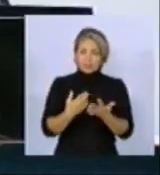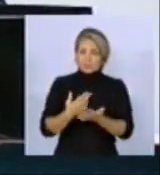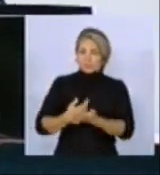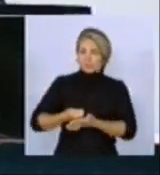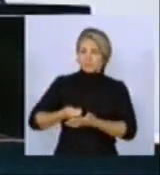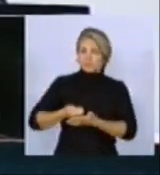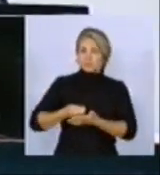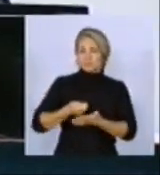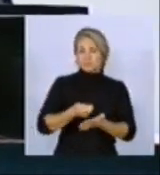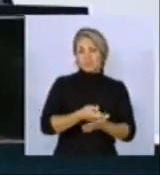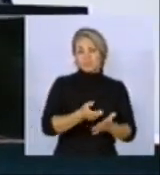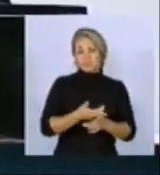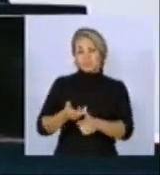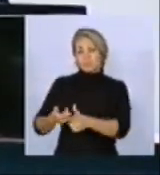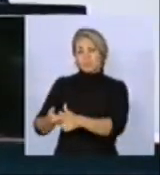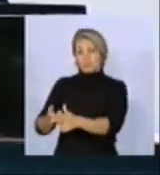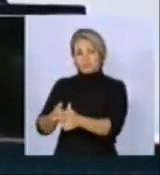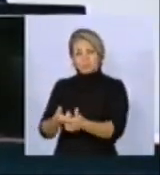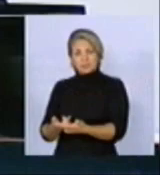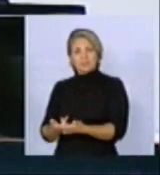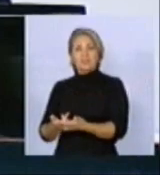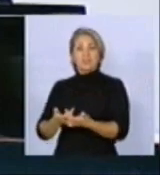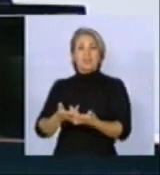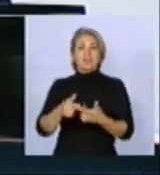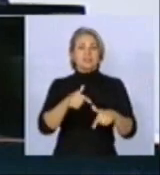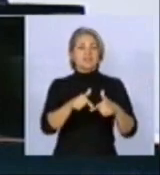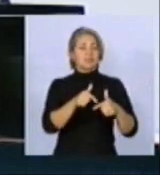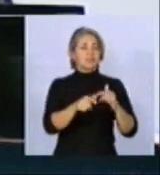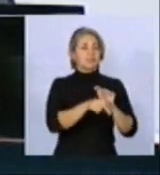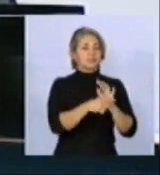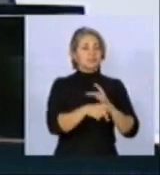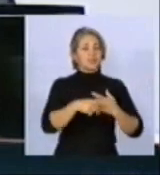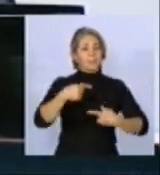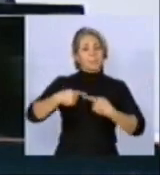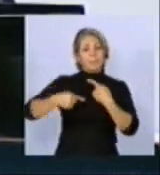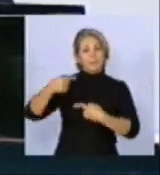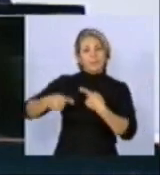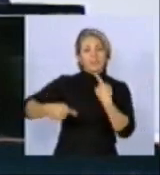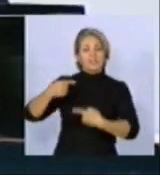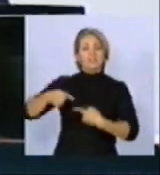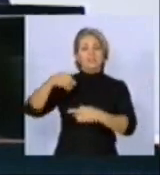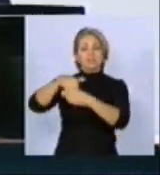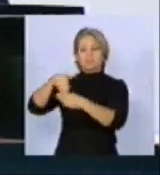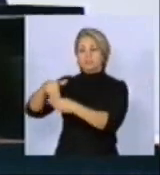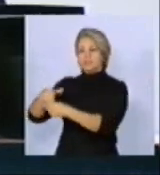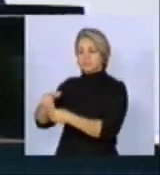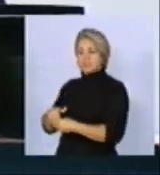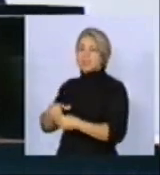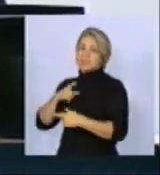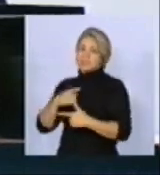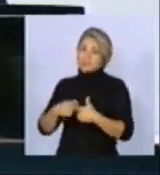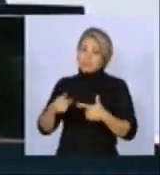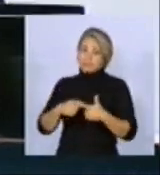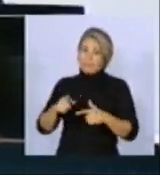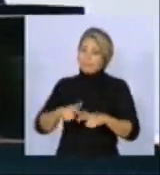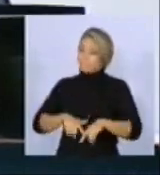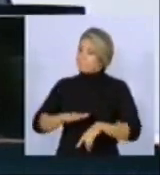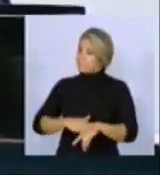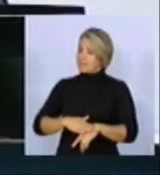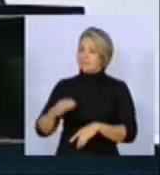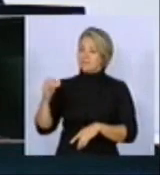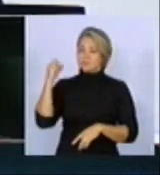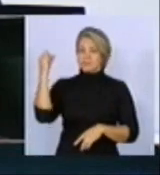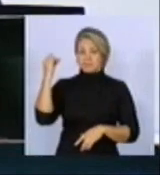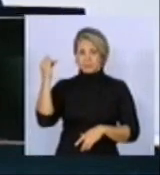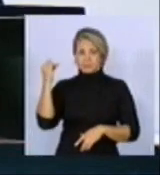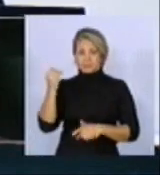talvez represente um problema muito sério Nacional talvez aí haja o germe de um problema mais expressivo e esse é